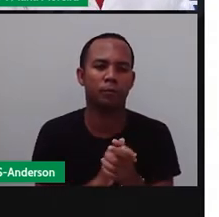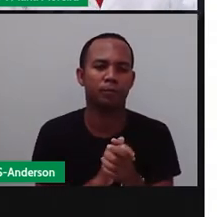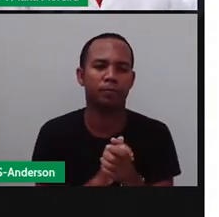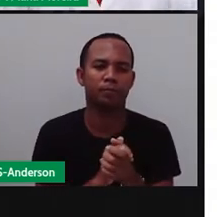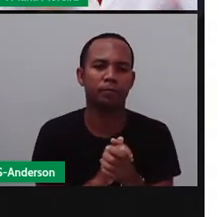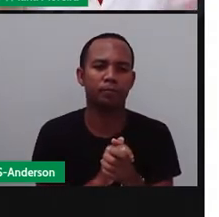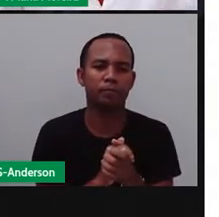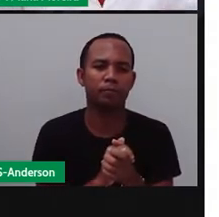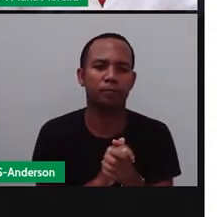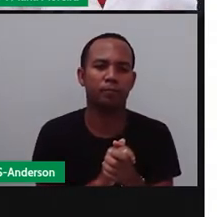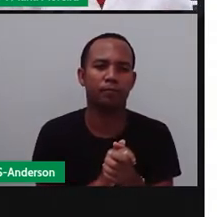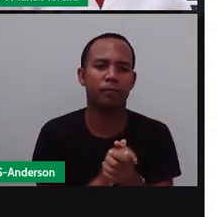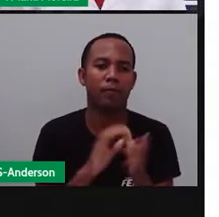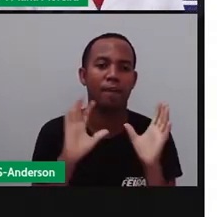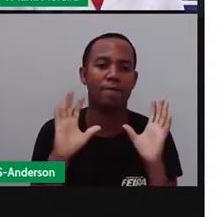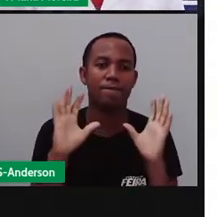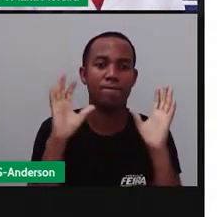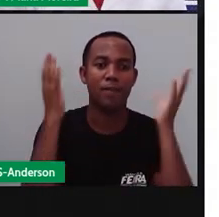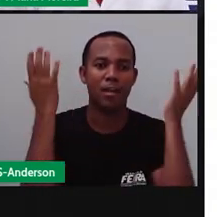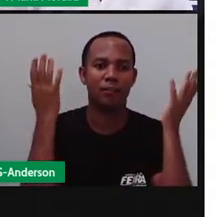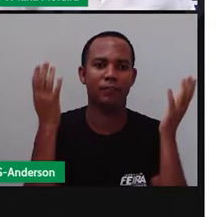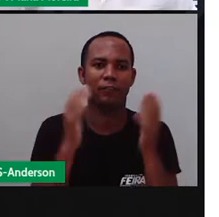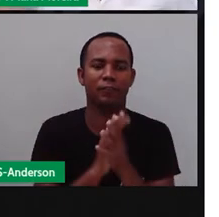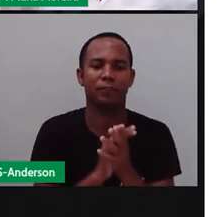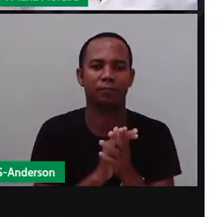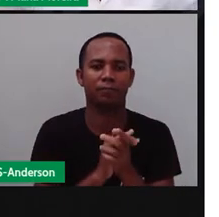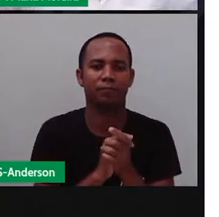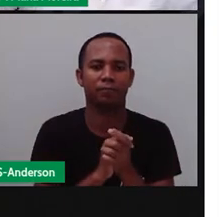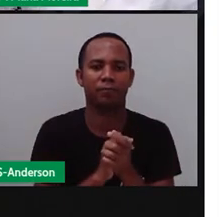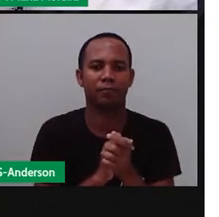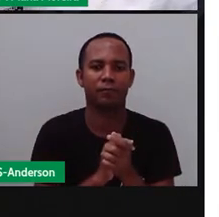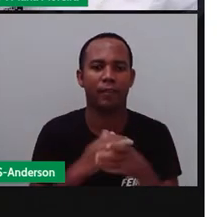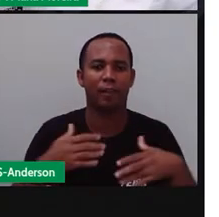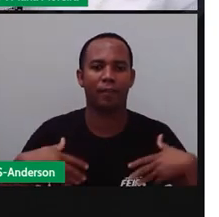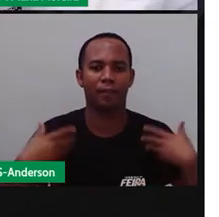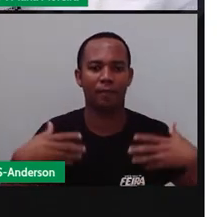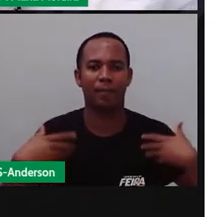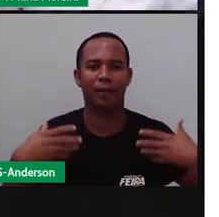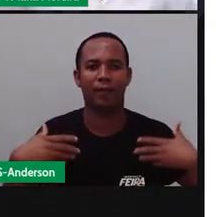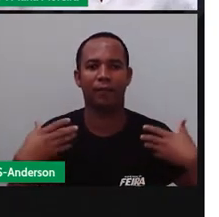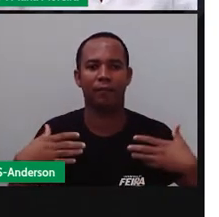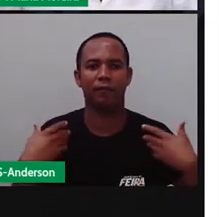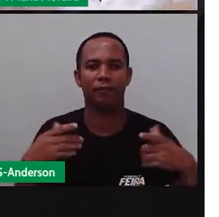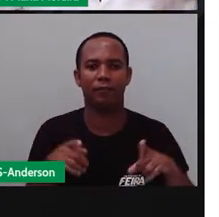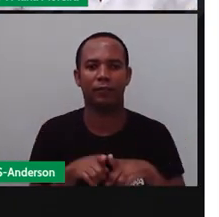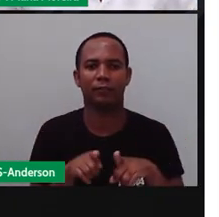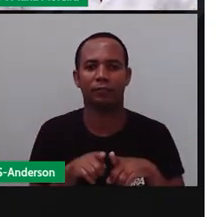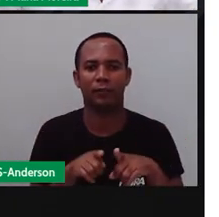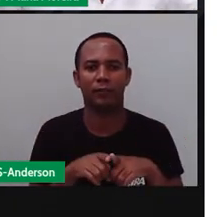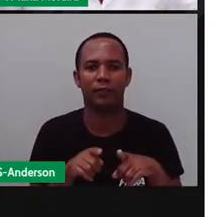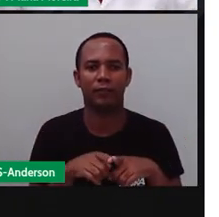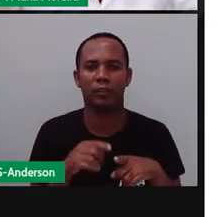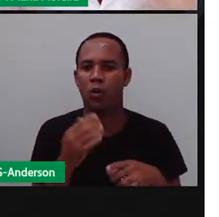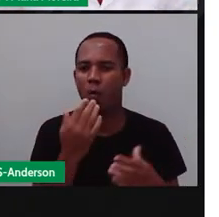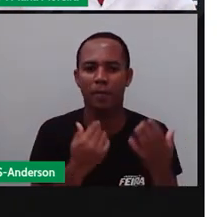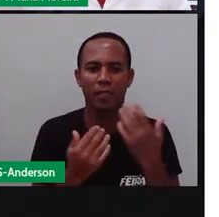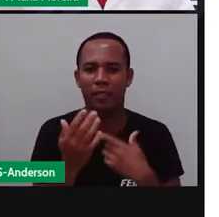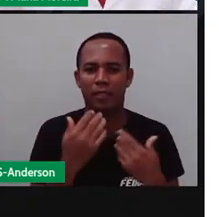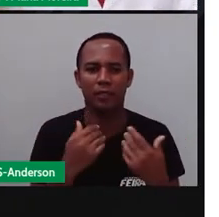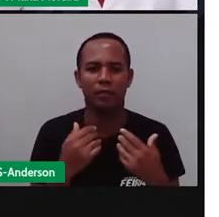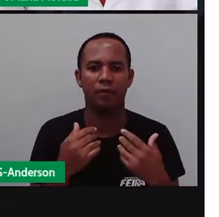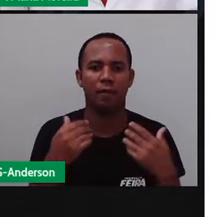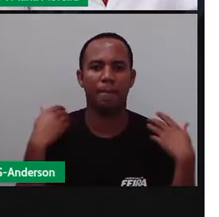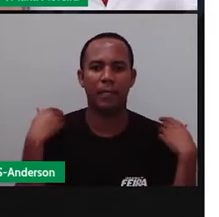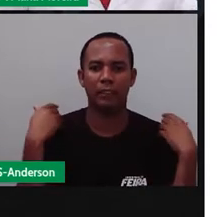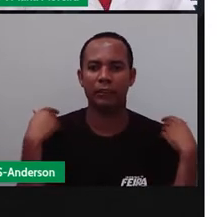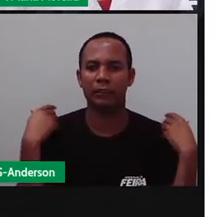para as festas de meio de ano. Estaremos aí animados para os festejos, para as comilanças, para as